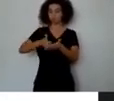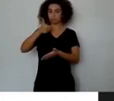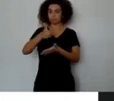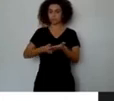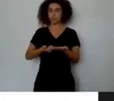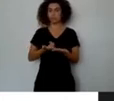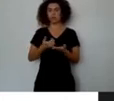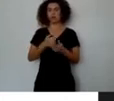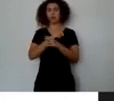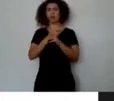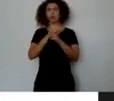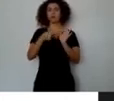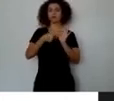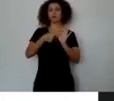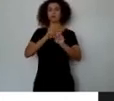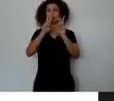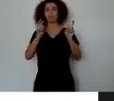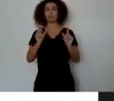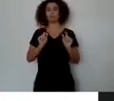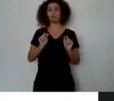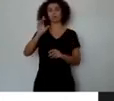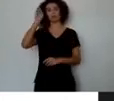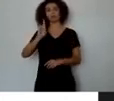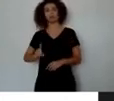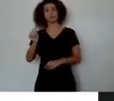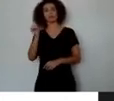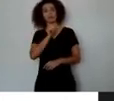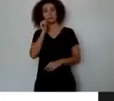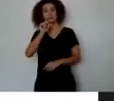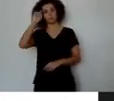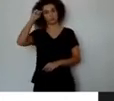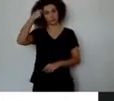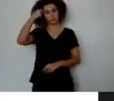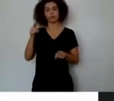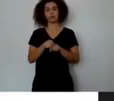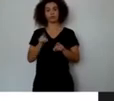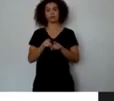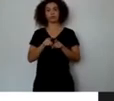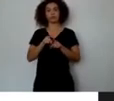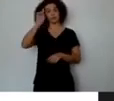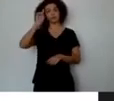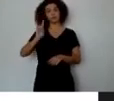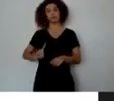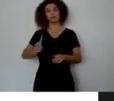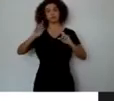direitos humanos, a luta pelo direito das mulheres negras e da comunidade